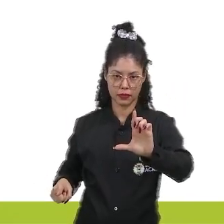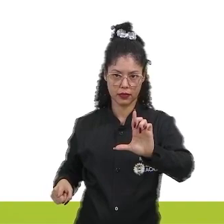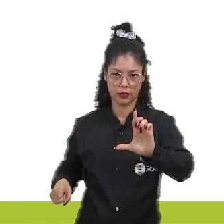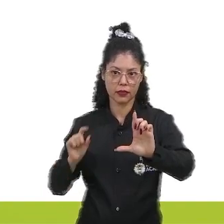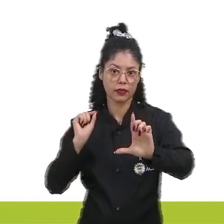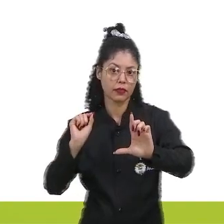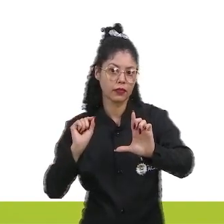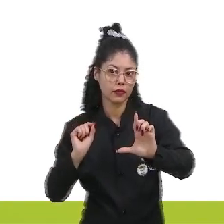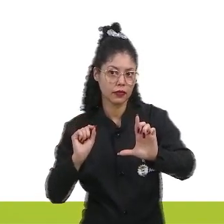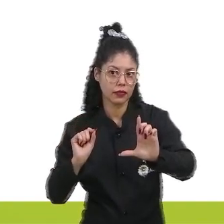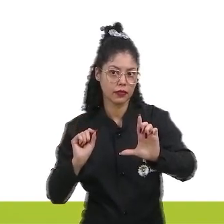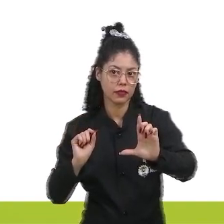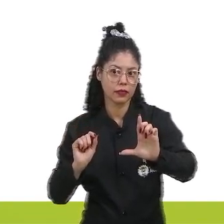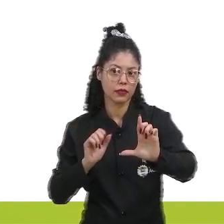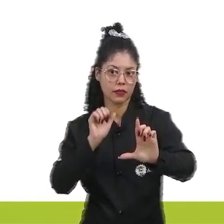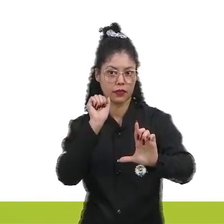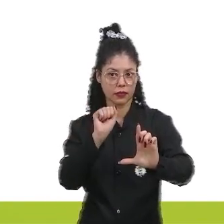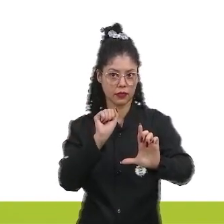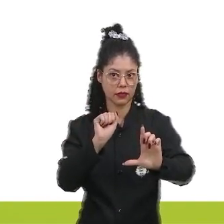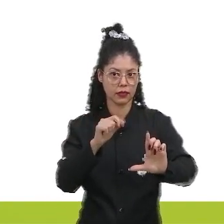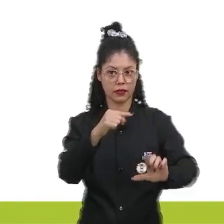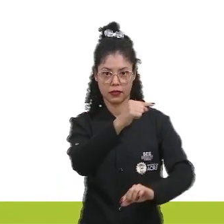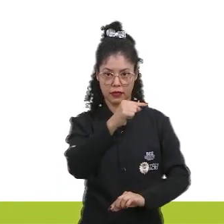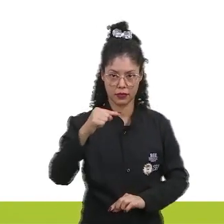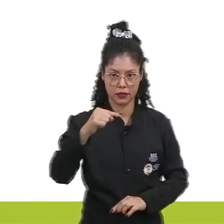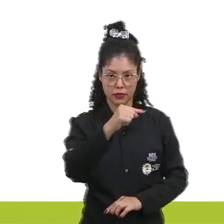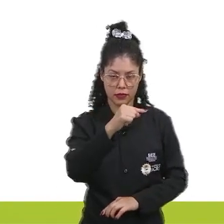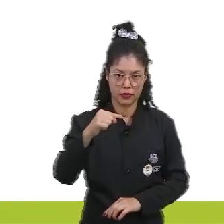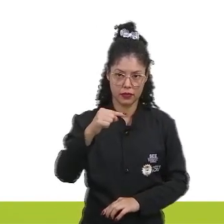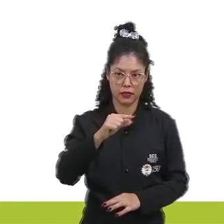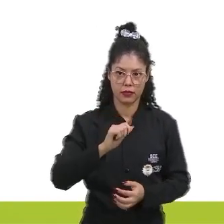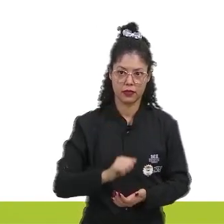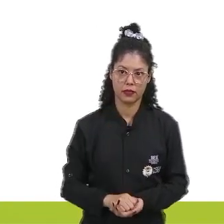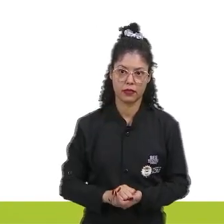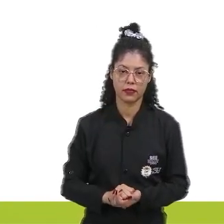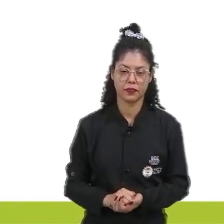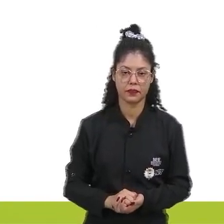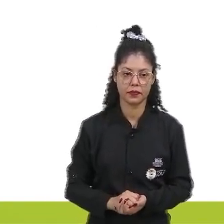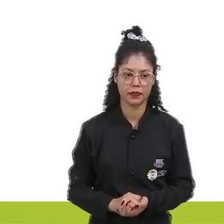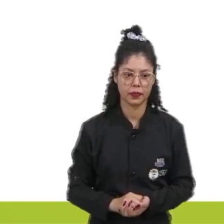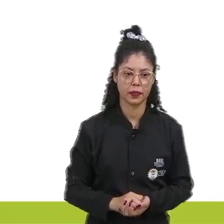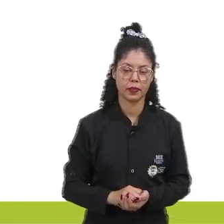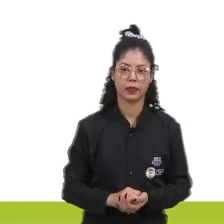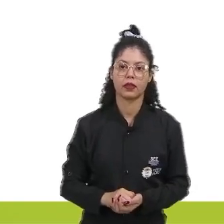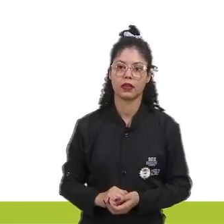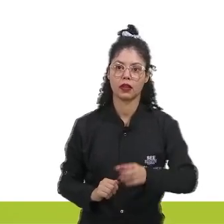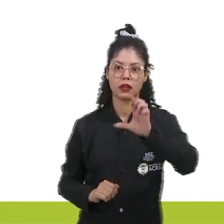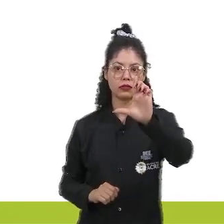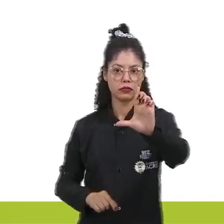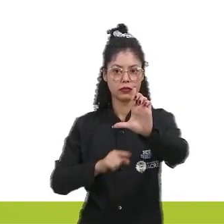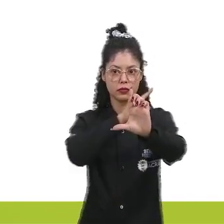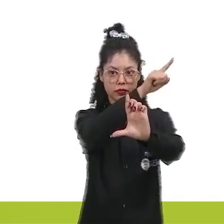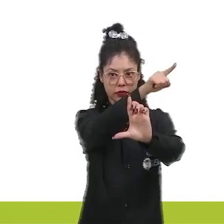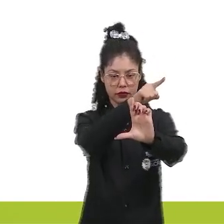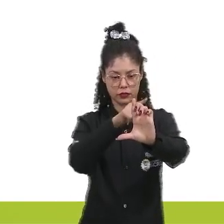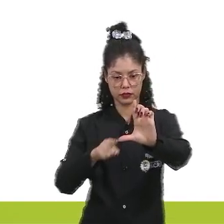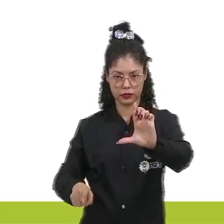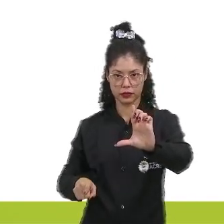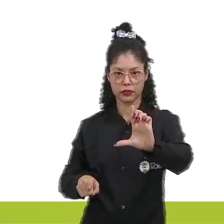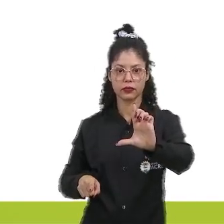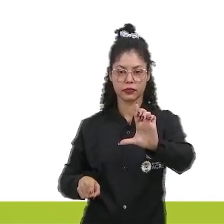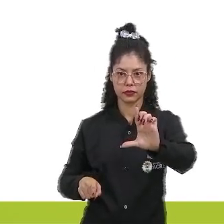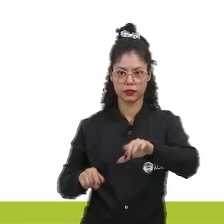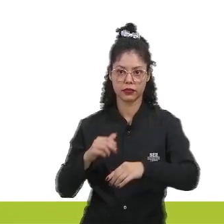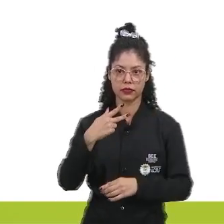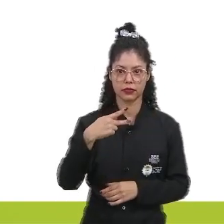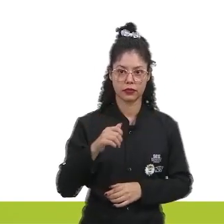quê? Vai admitir que o A é negativo, tá bom? O A é negativo, ou seja, ele vai cortar os quadrantes